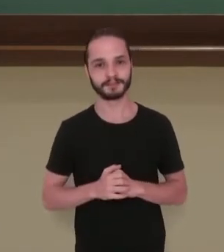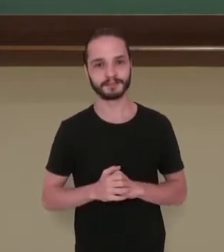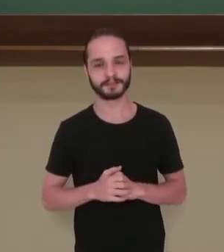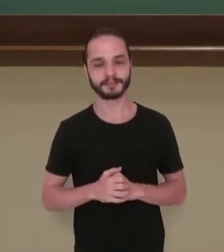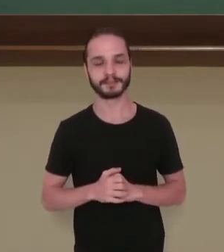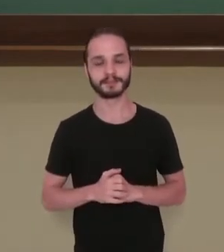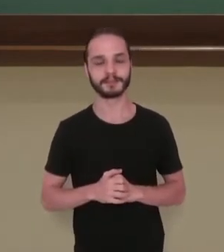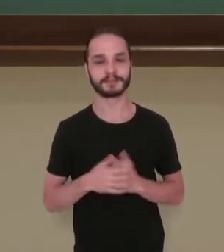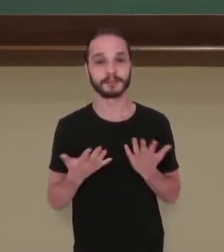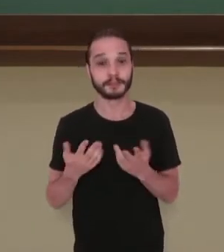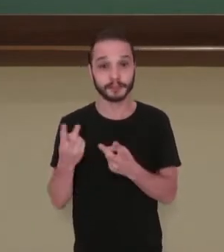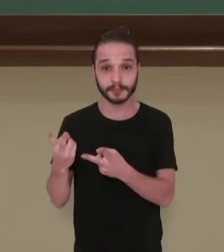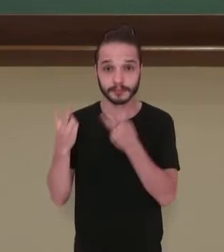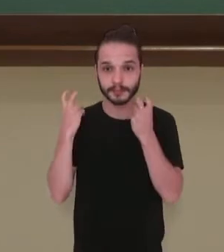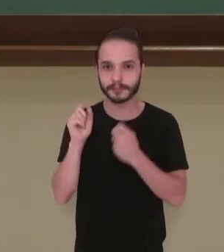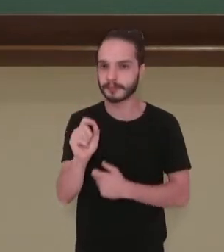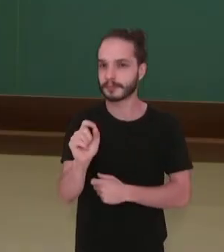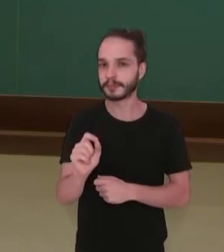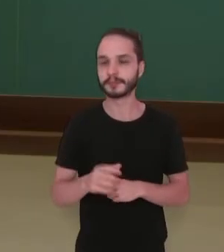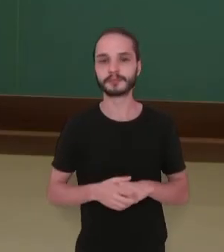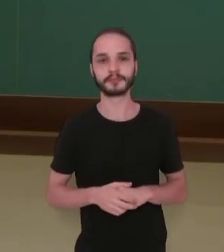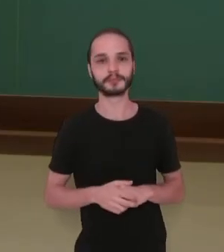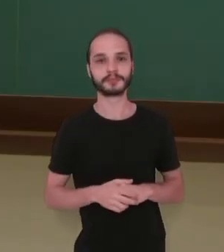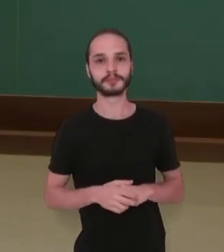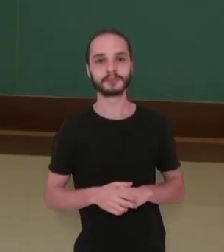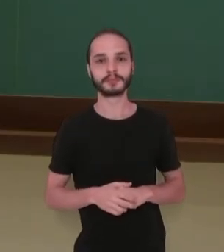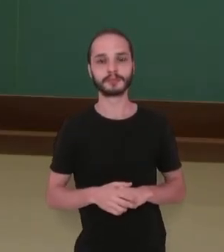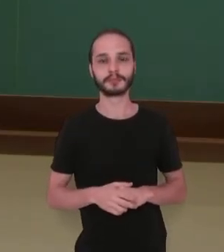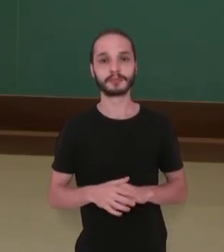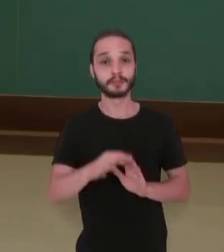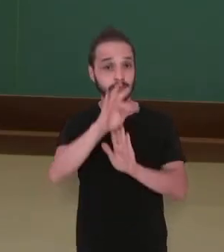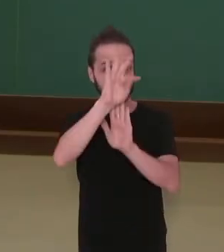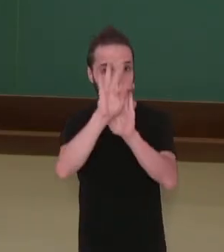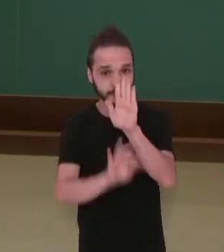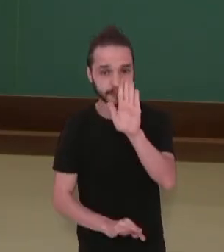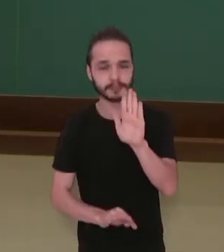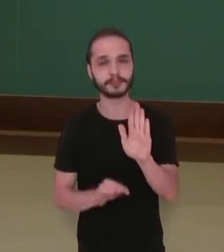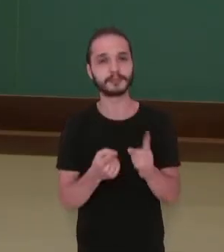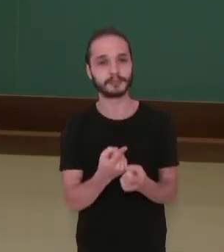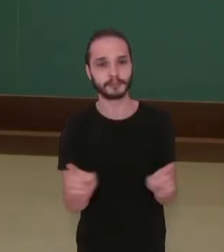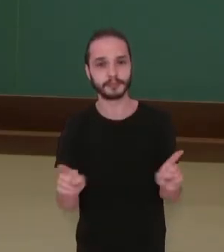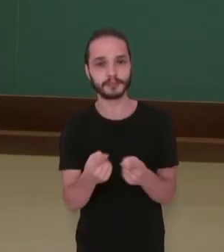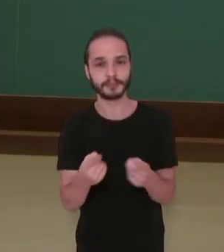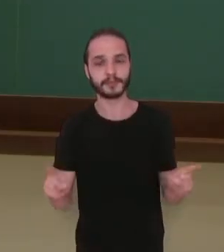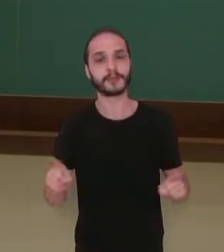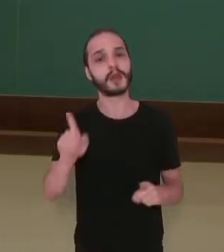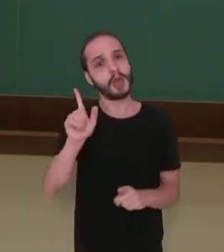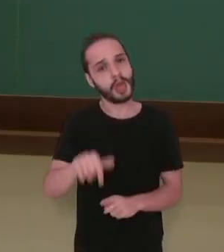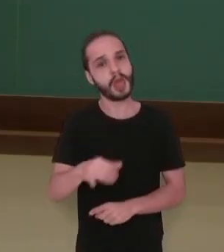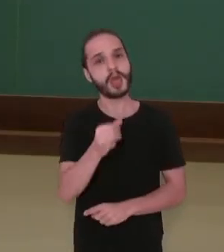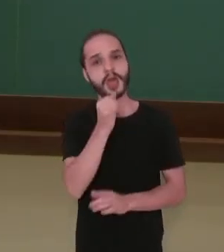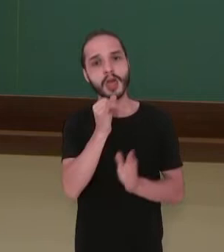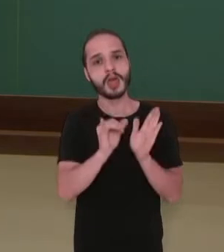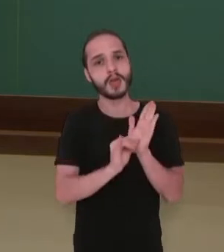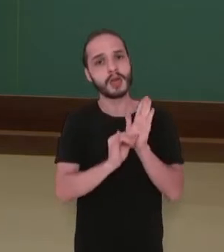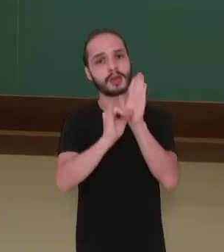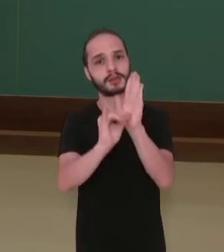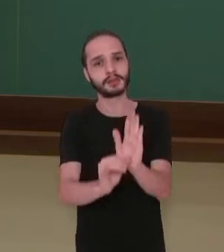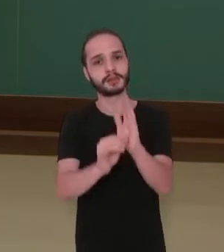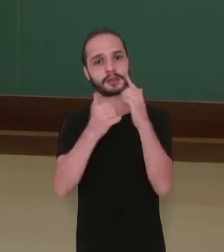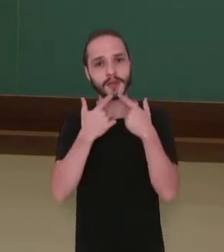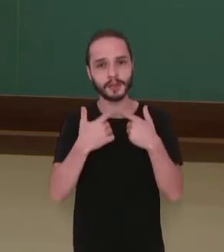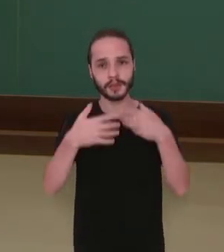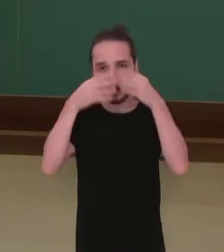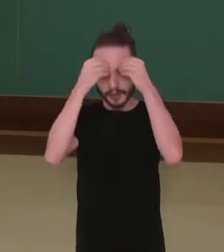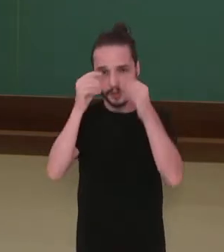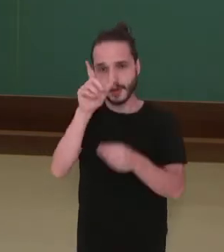perceba que essa letra musical é um exemplo de linguagem literária,